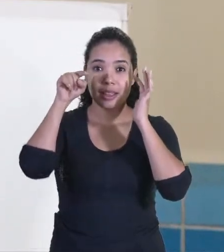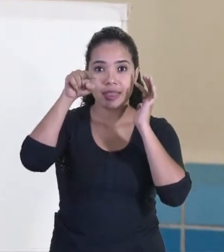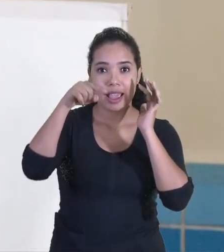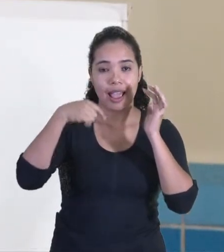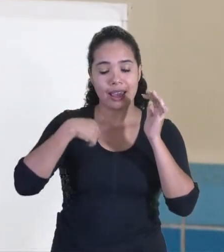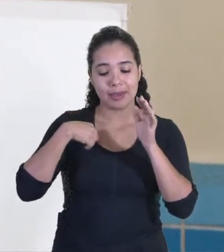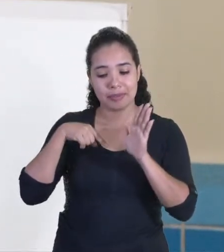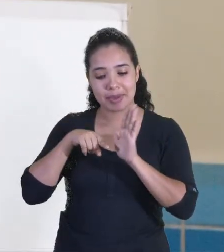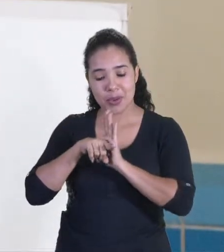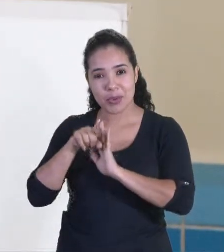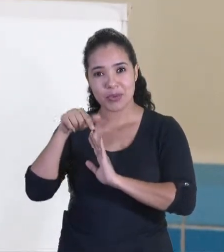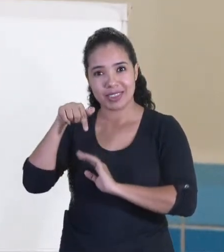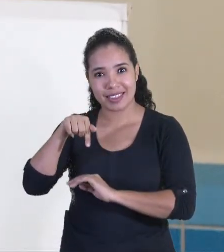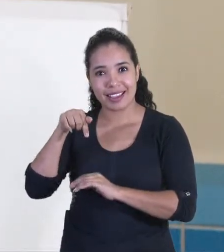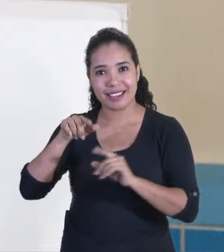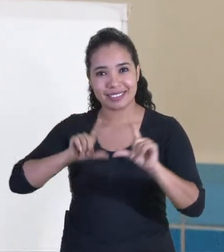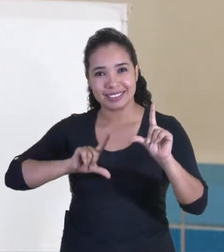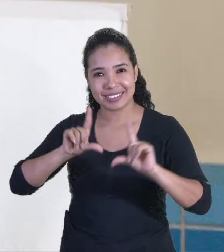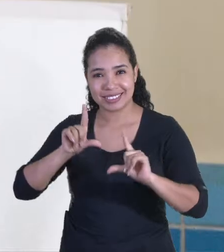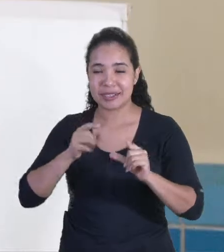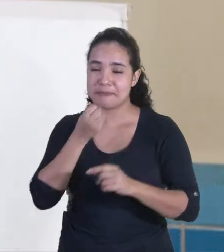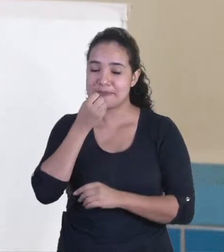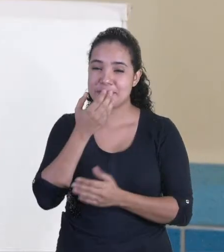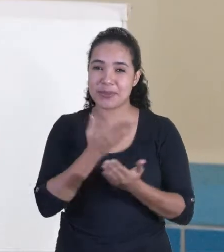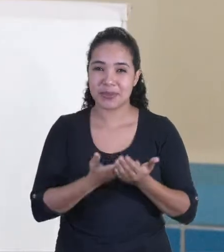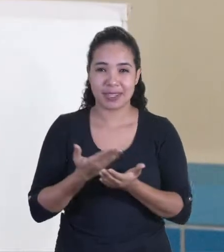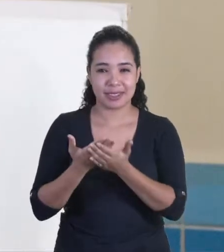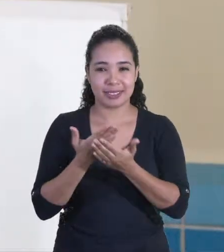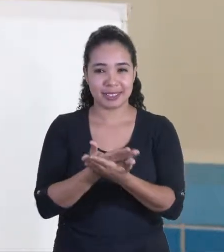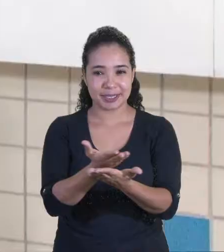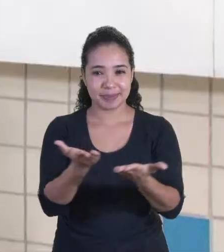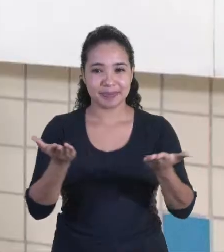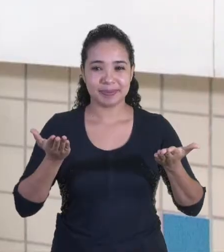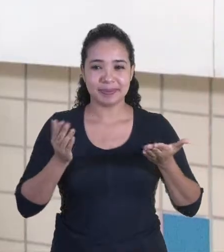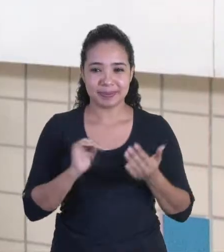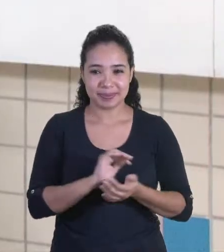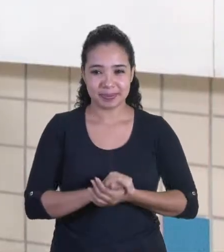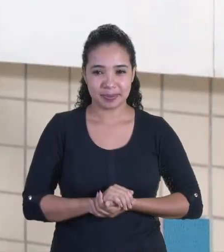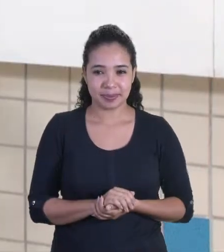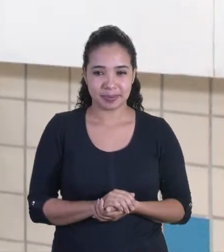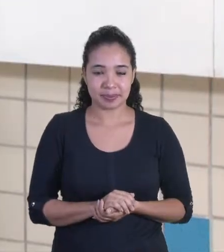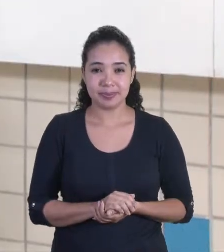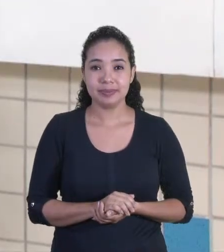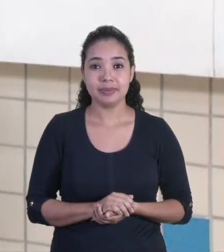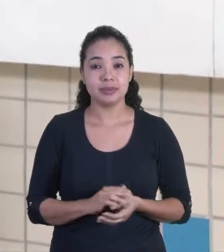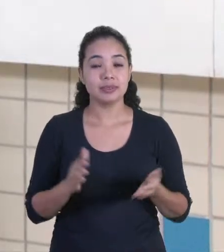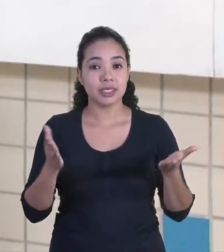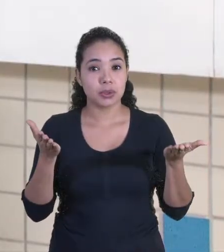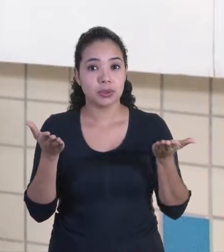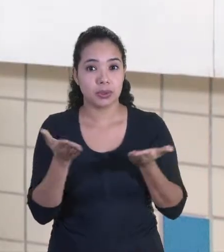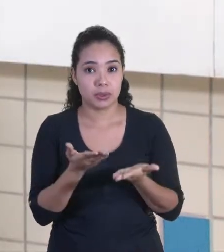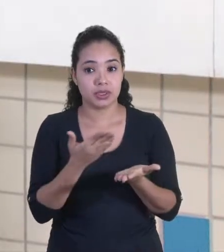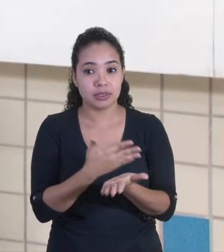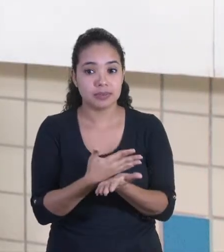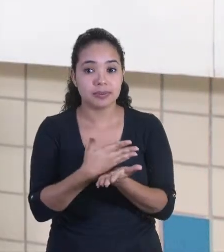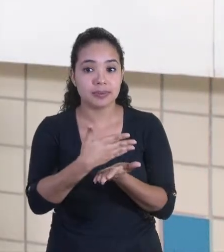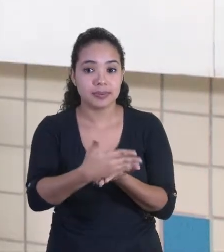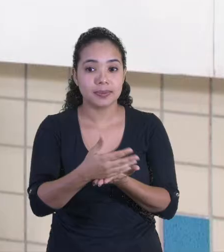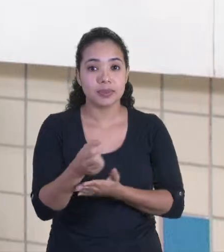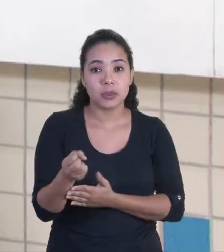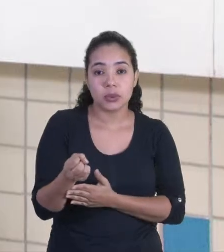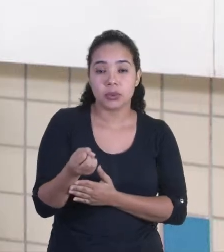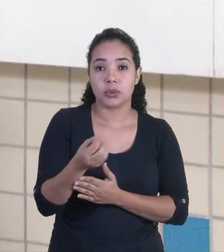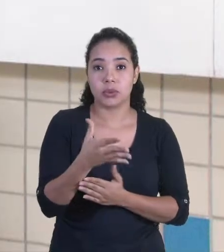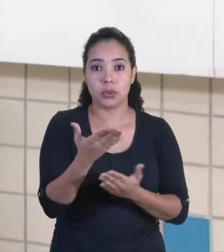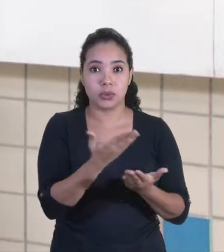eu pergunto daqui. Boa aula! Hoje estamos iniciando um novo bloco